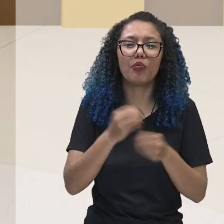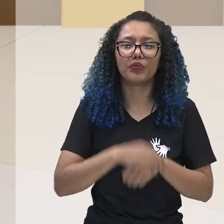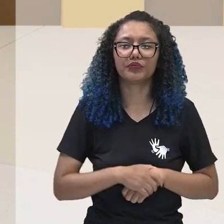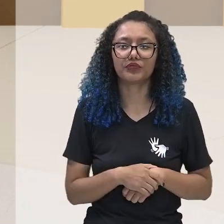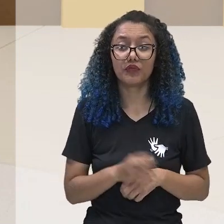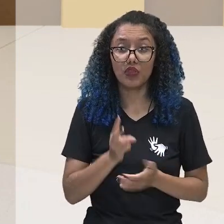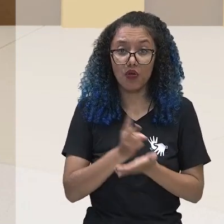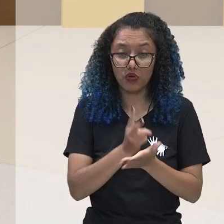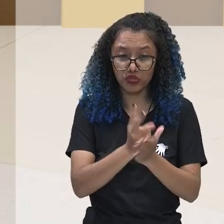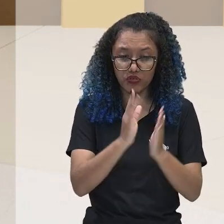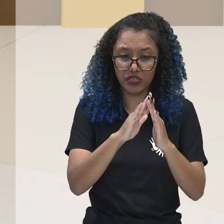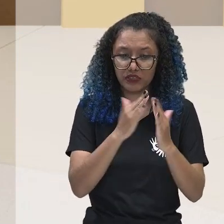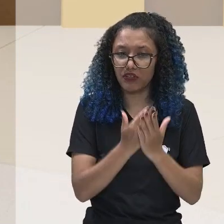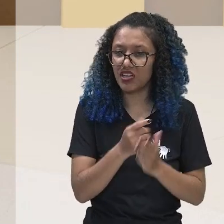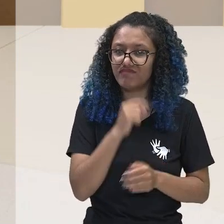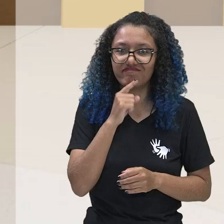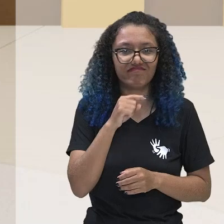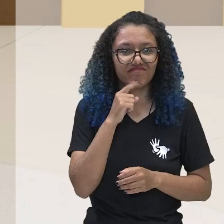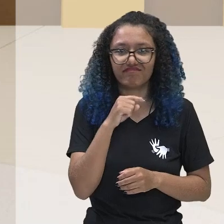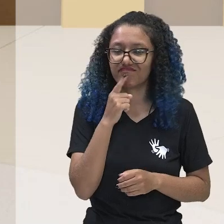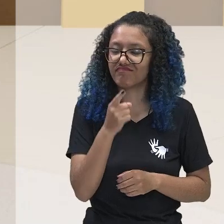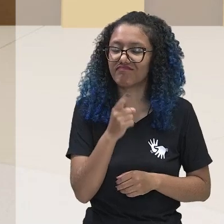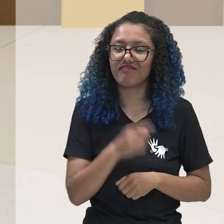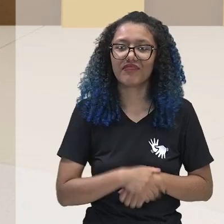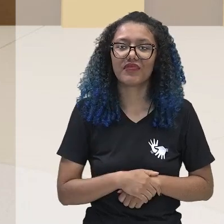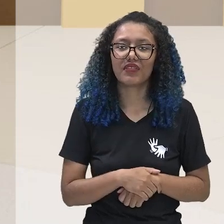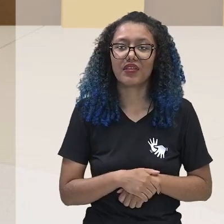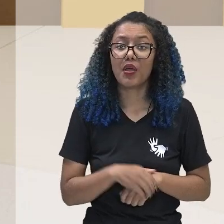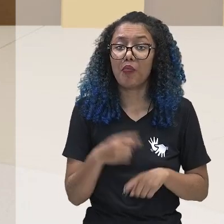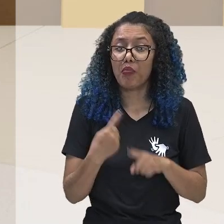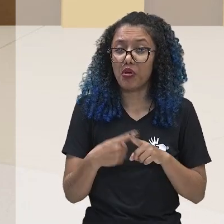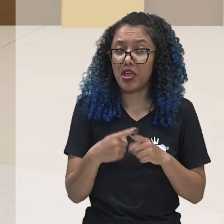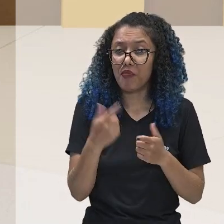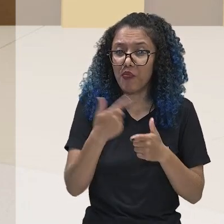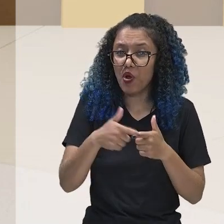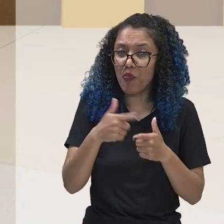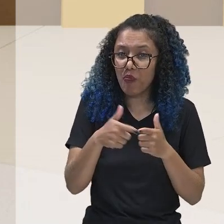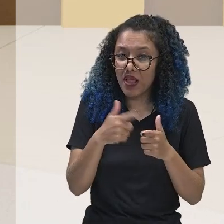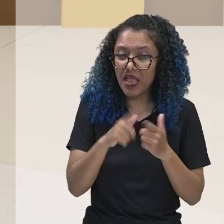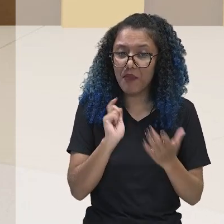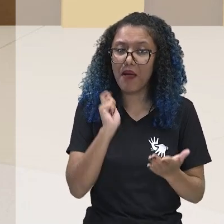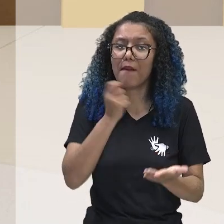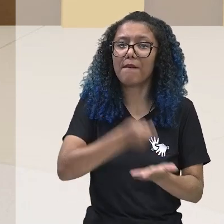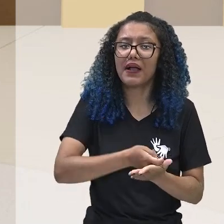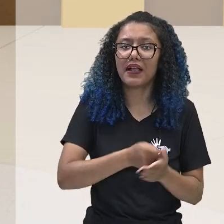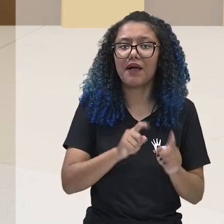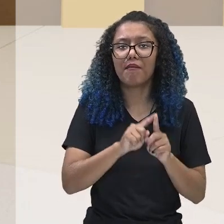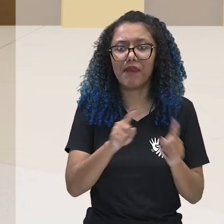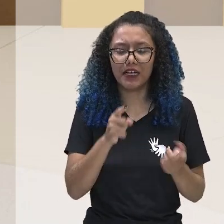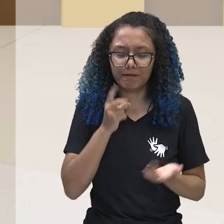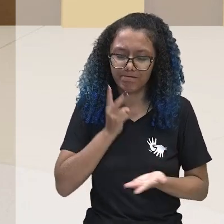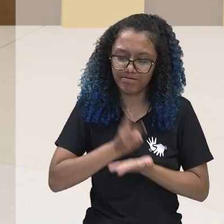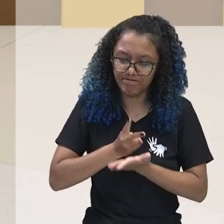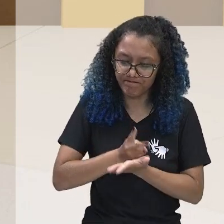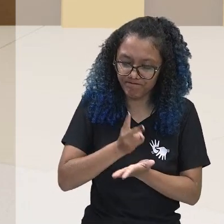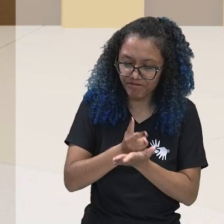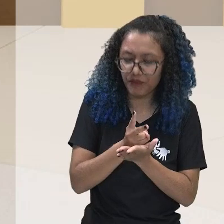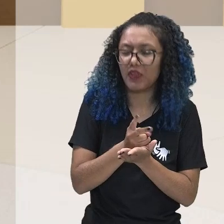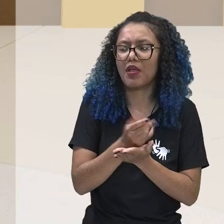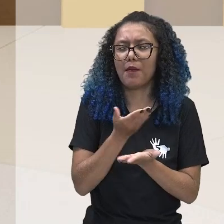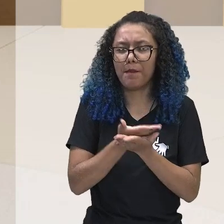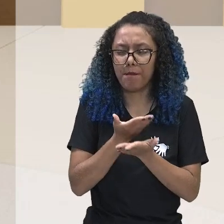escola, ele teve o problema lá com as mensalidades, faltou recurso financeiro, mas ele continuou estudando,